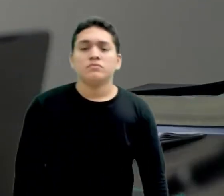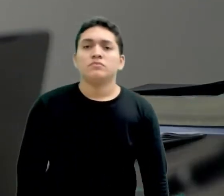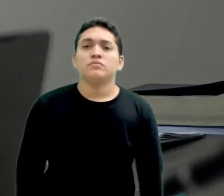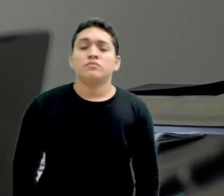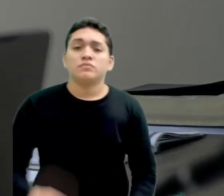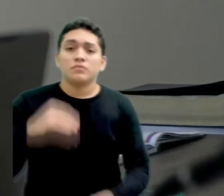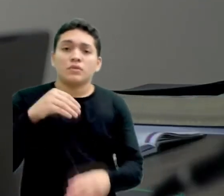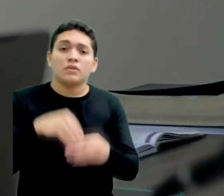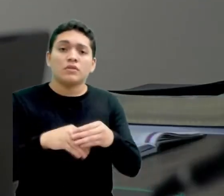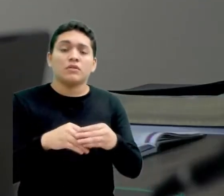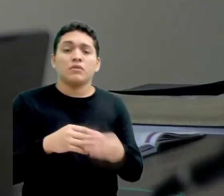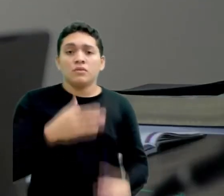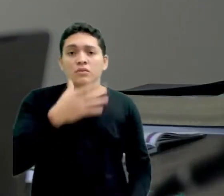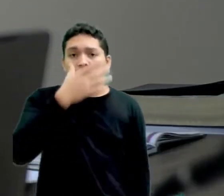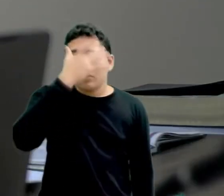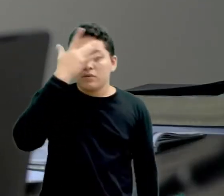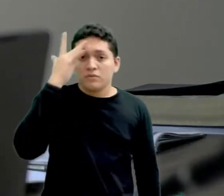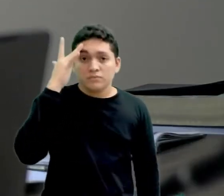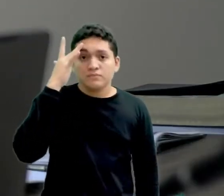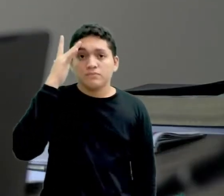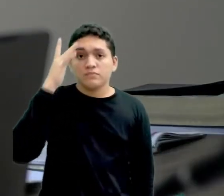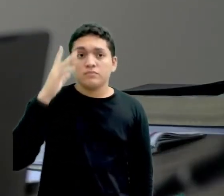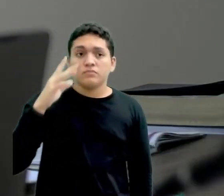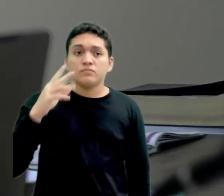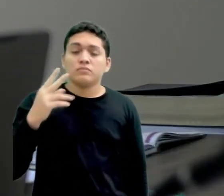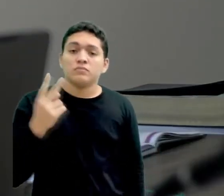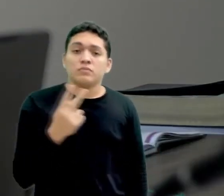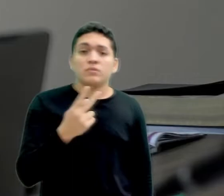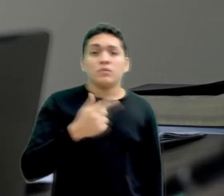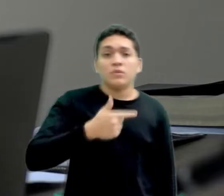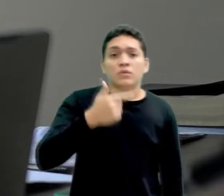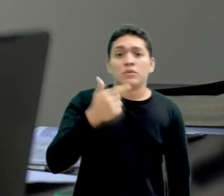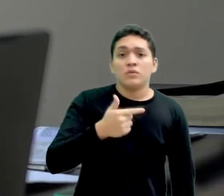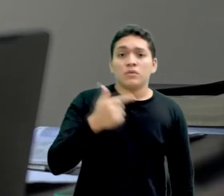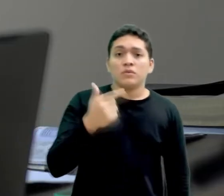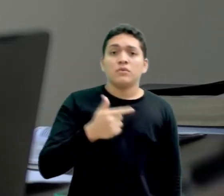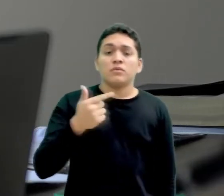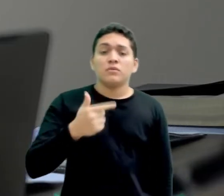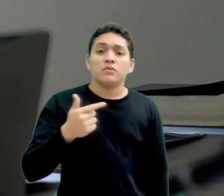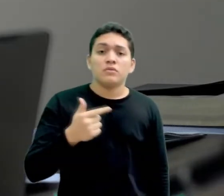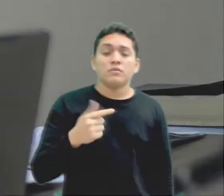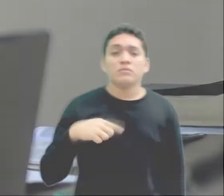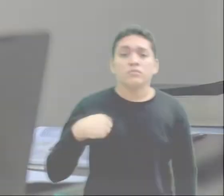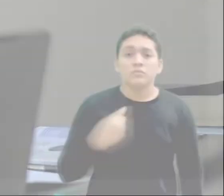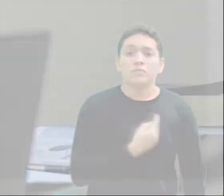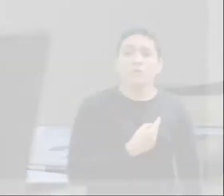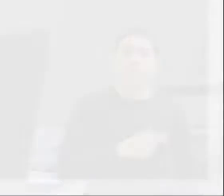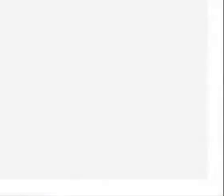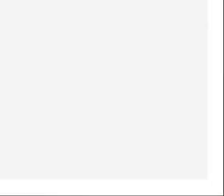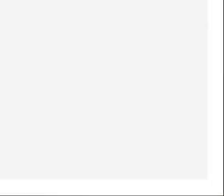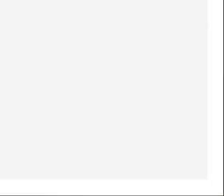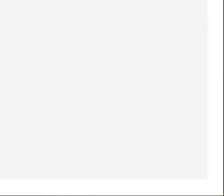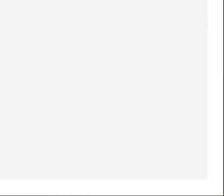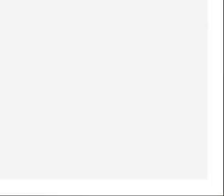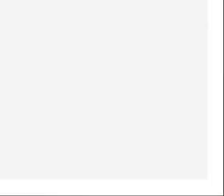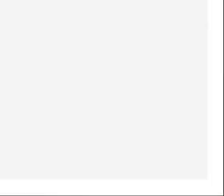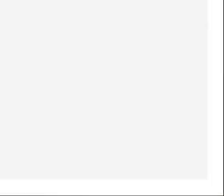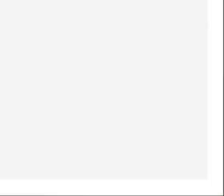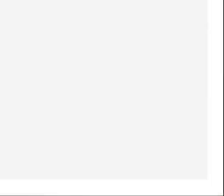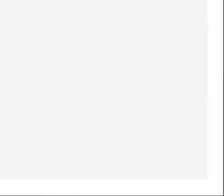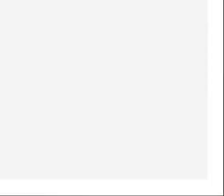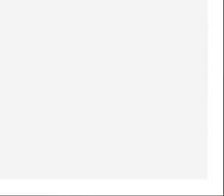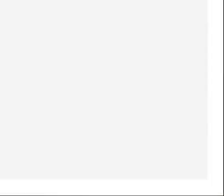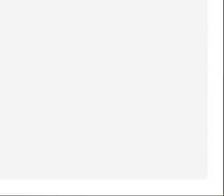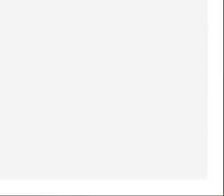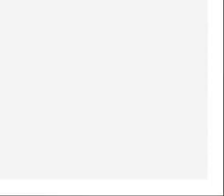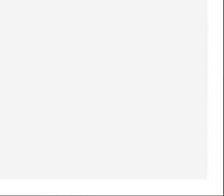do homem, aí vem o segundo tópico, né, que nós iremos trabalhar, é que a cólera é o primeiro ato para o